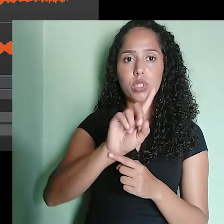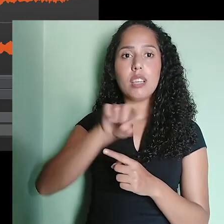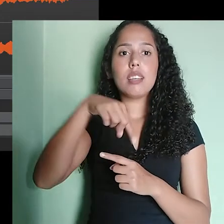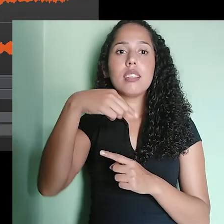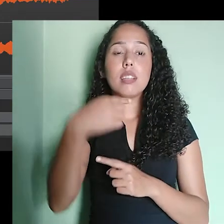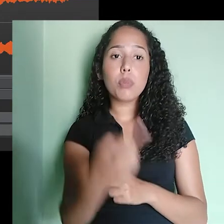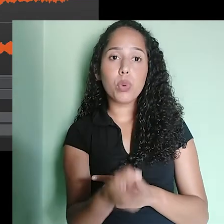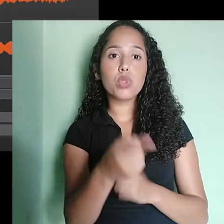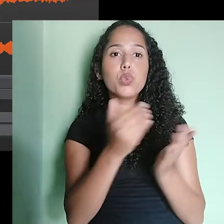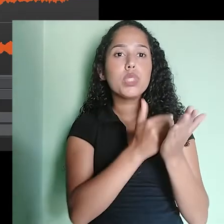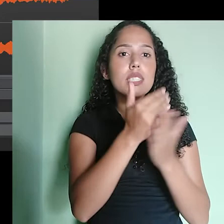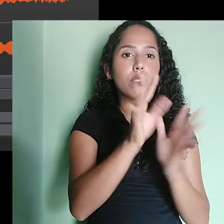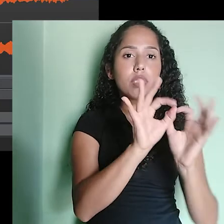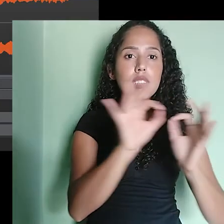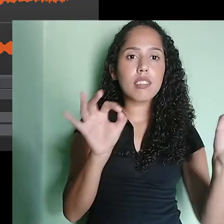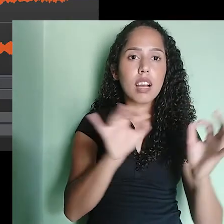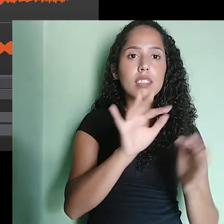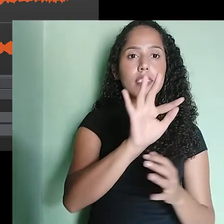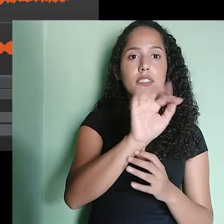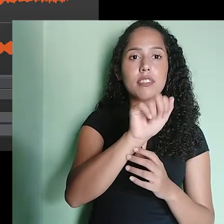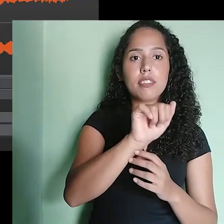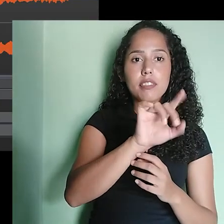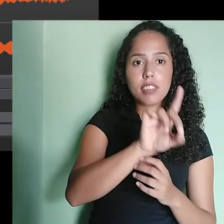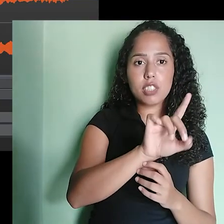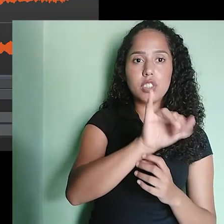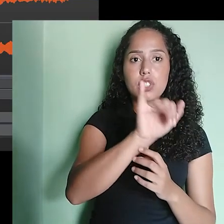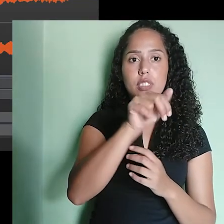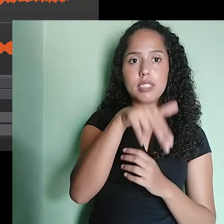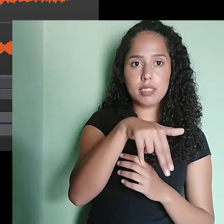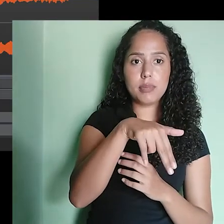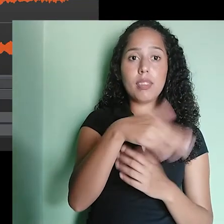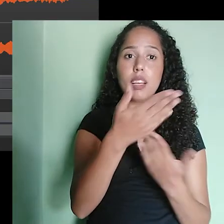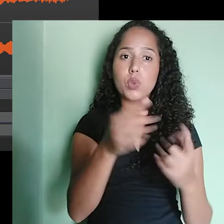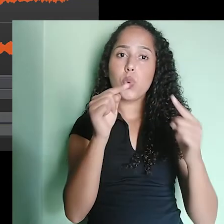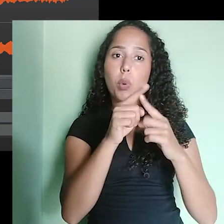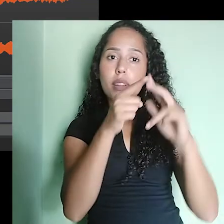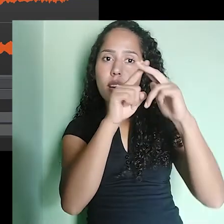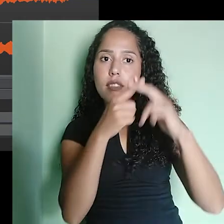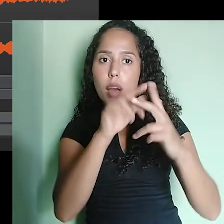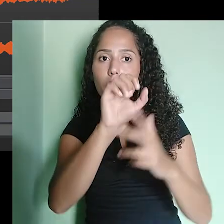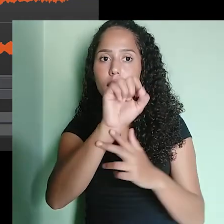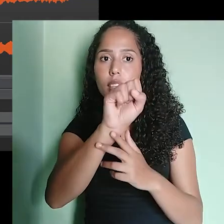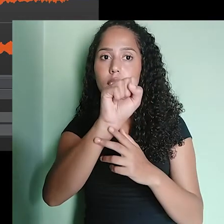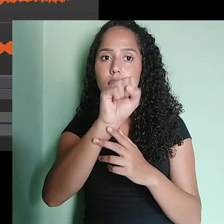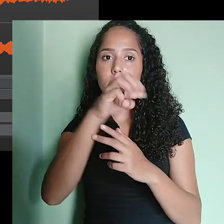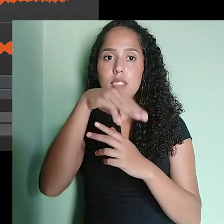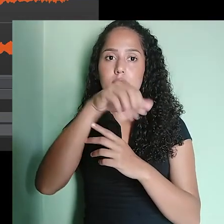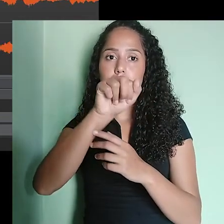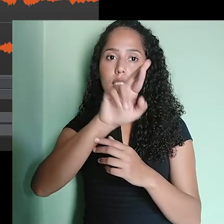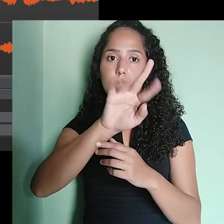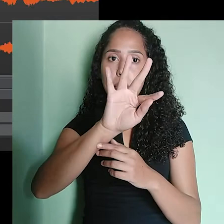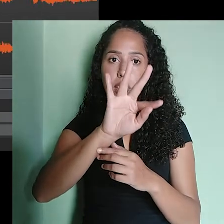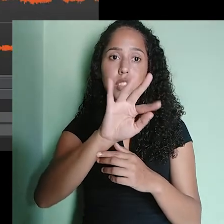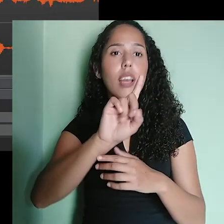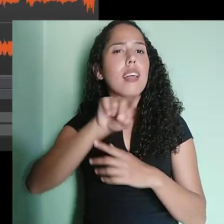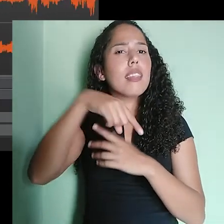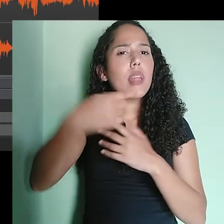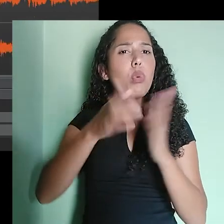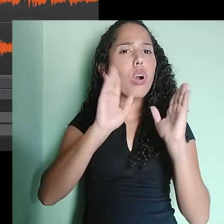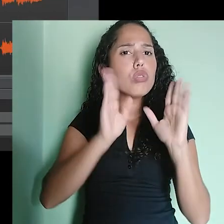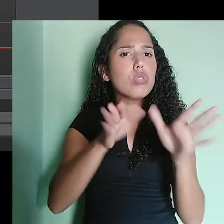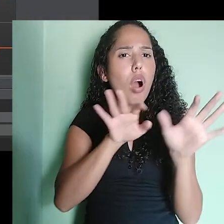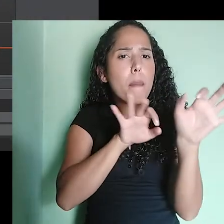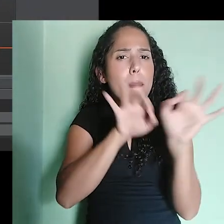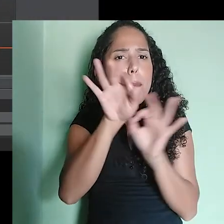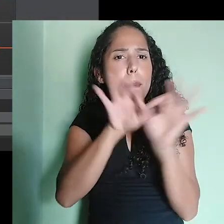fazer um fade in. Clica e arrasta. Isso com a ferramenta Smart. Depois de você fazer todo o processo,